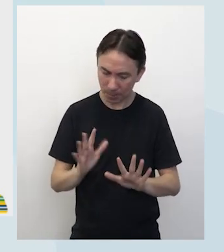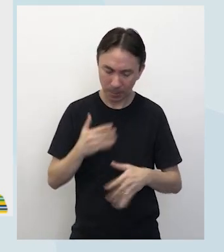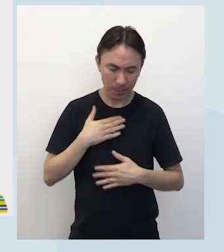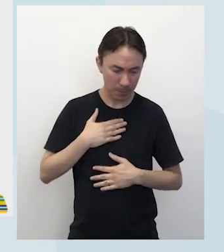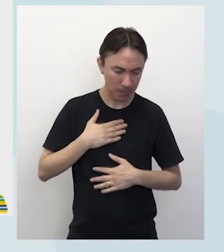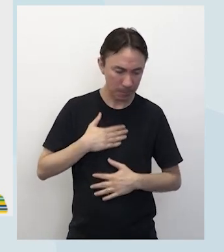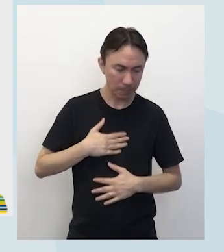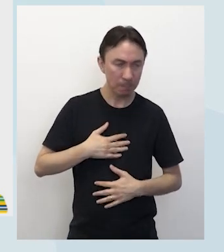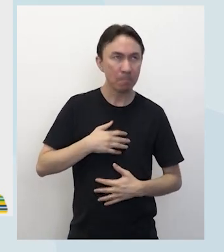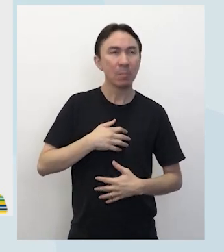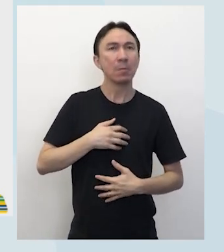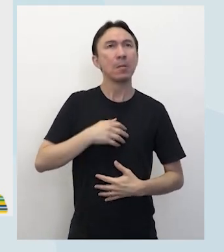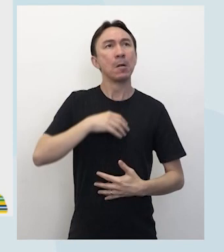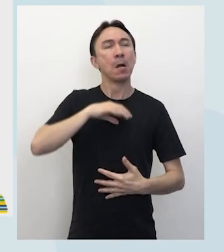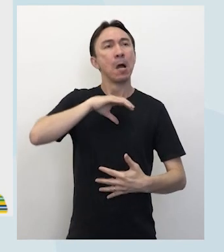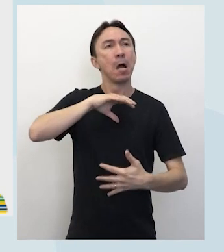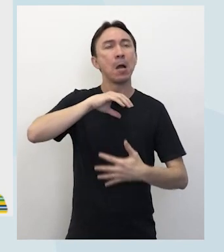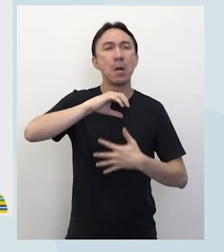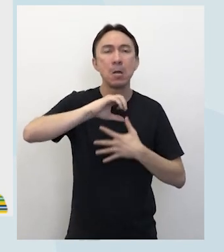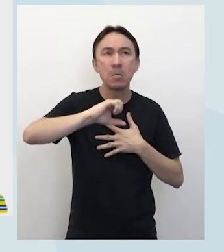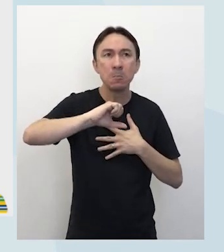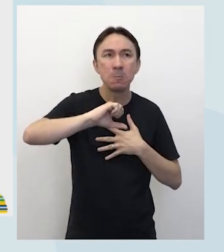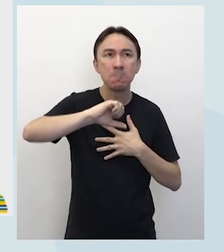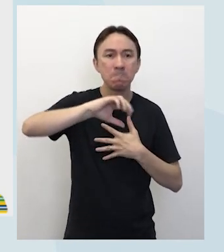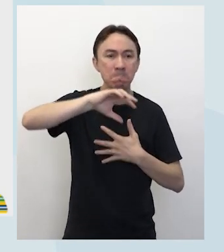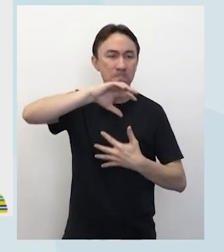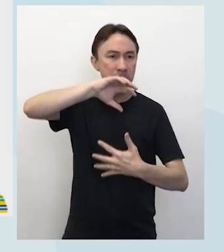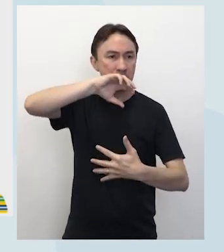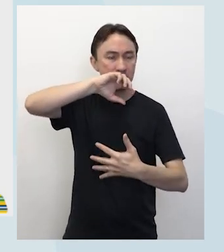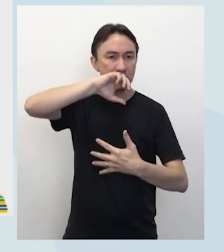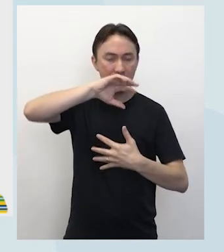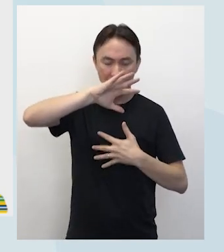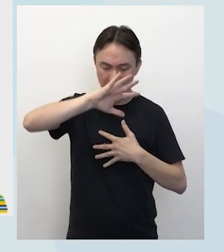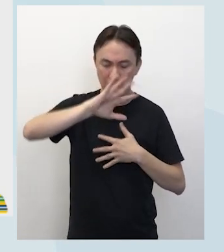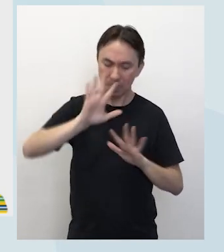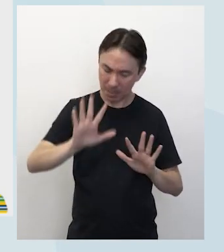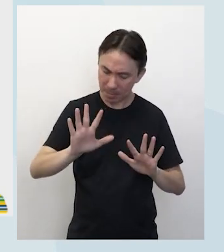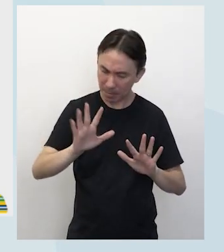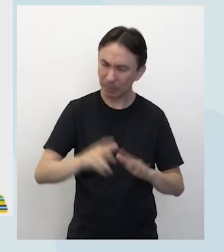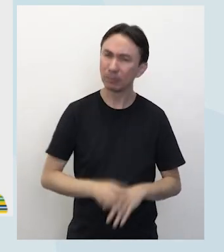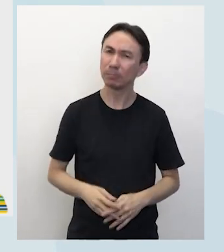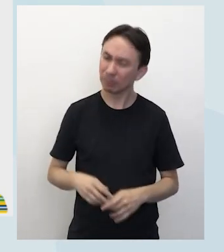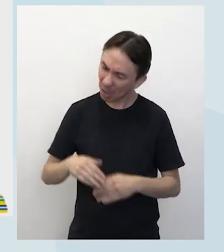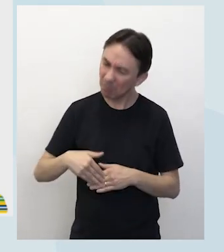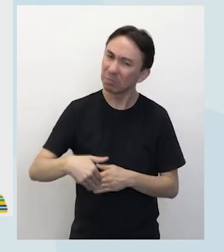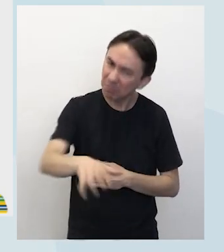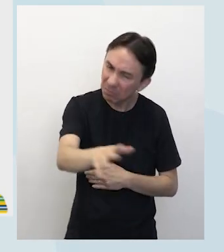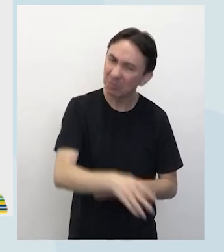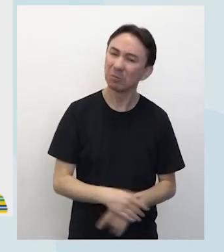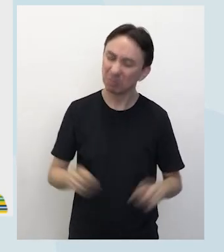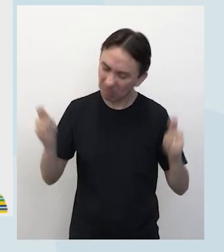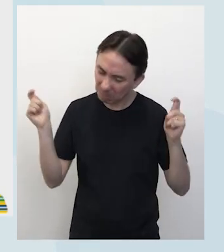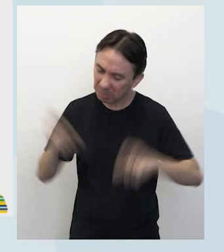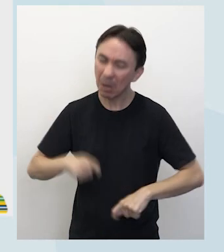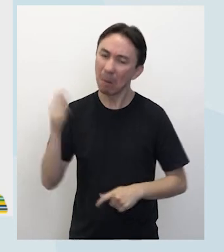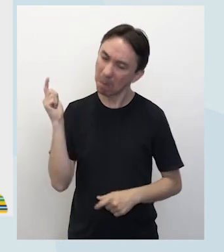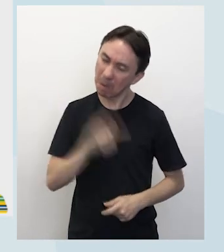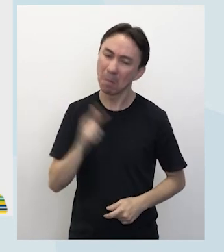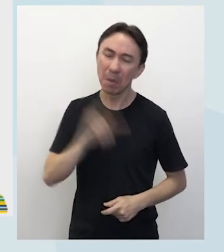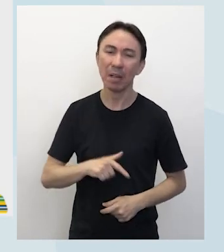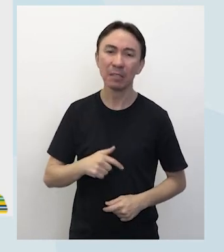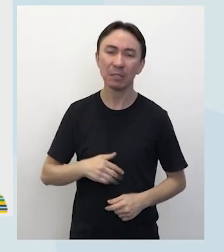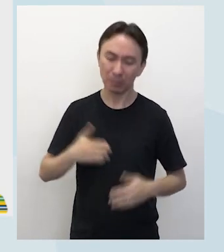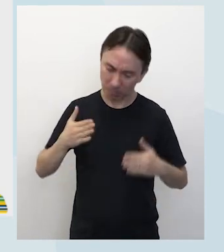um fôlego e dizer assim, tudo vai ficar bem? Tudo vai dar certo? Eu acredito em mim mesmo?